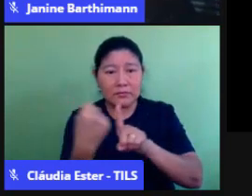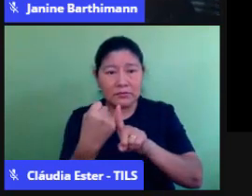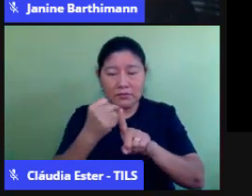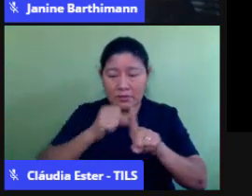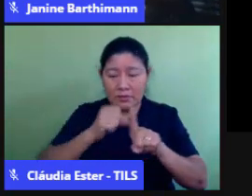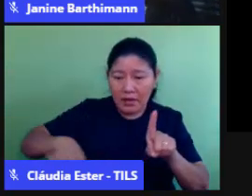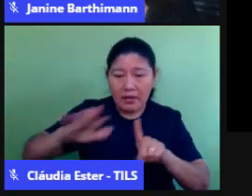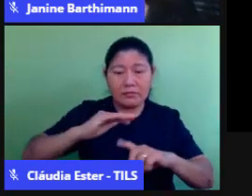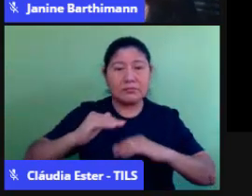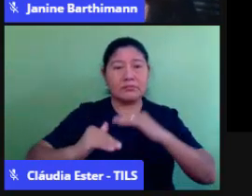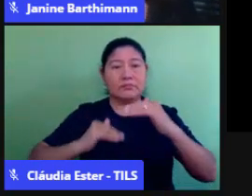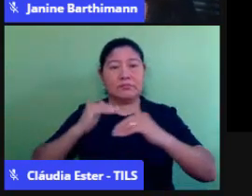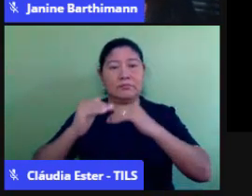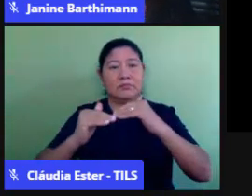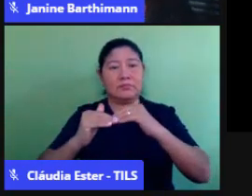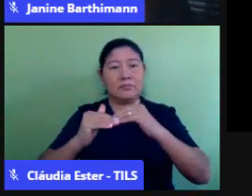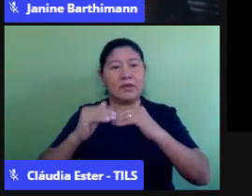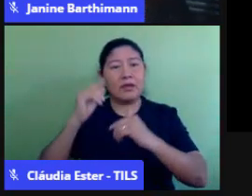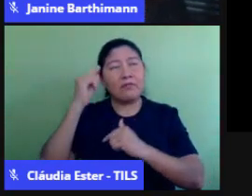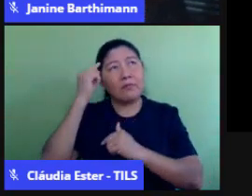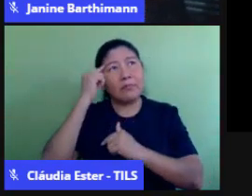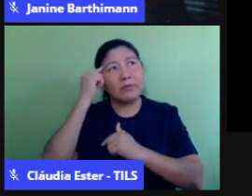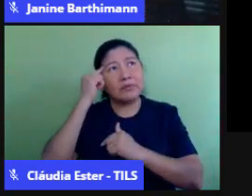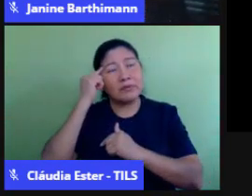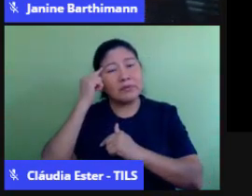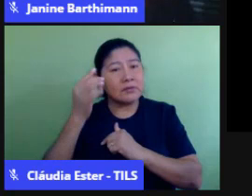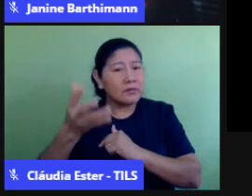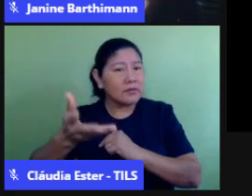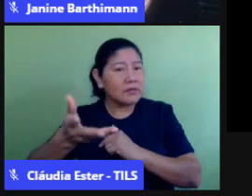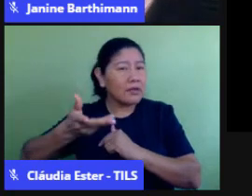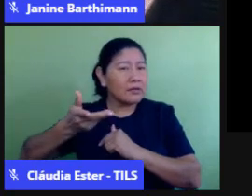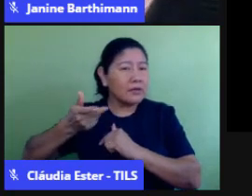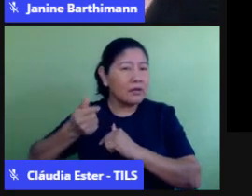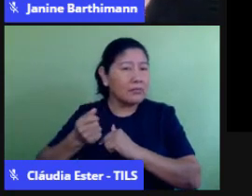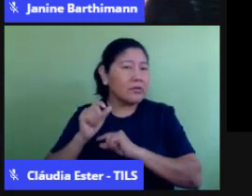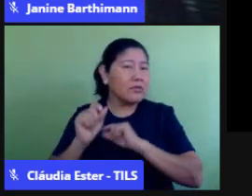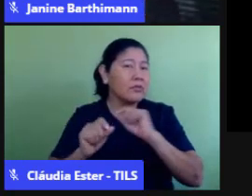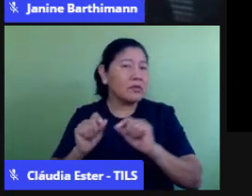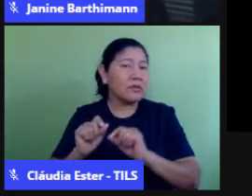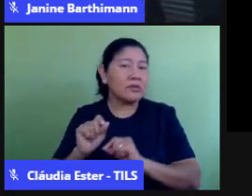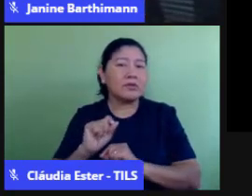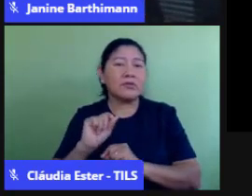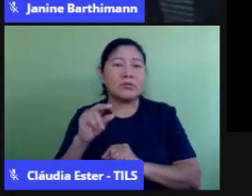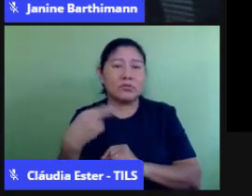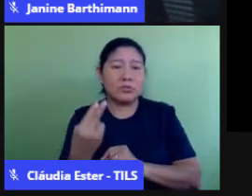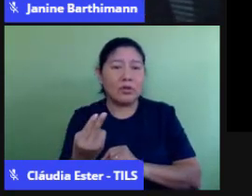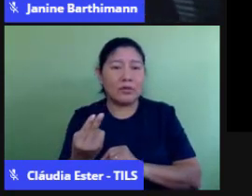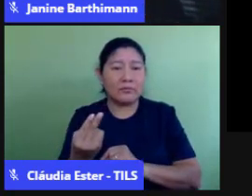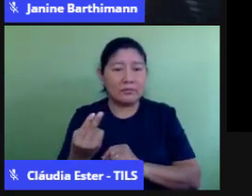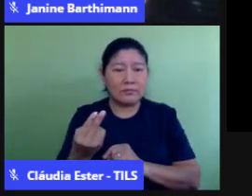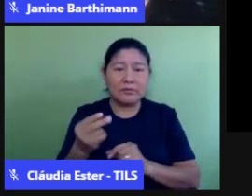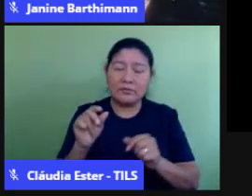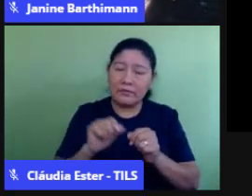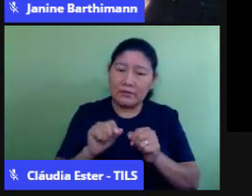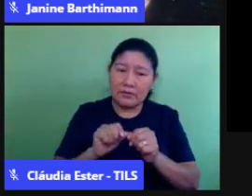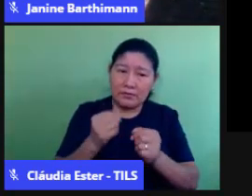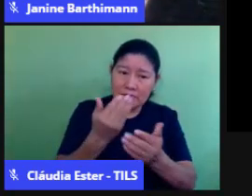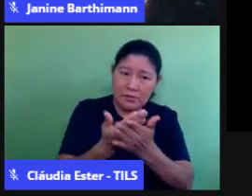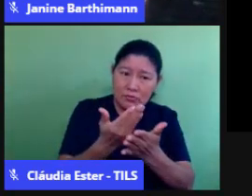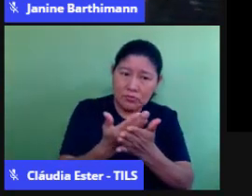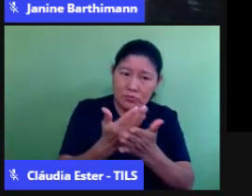Vamos pensar aí as nossas habilidades, o que nós vamos falar, o que nós vamos trabalhar, né?